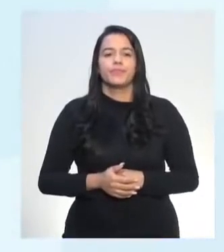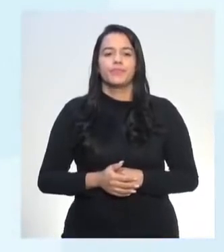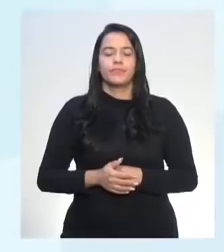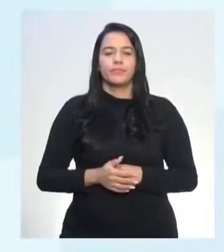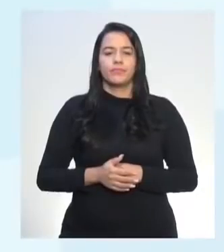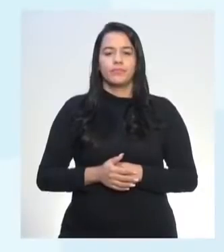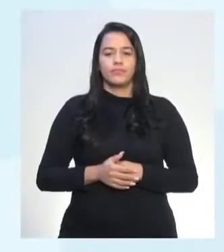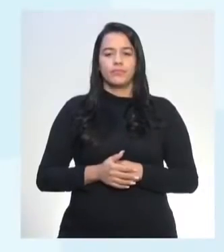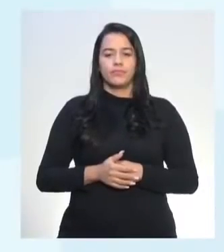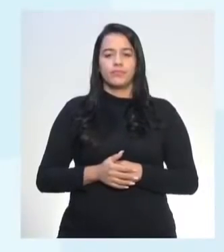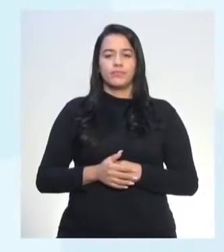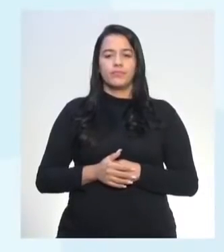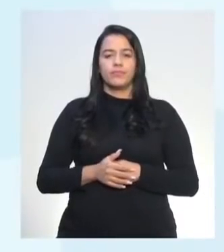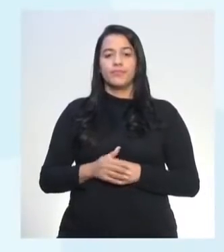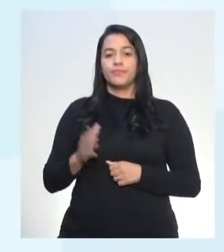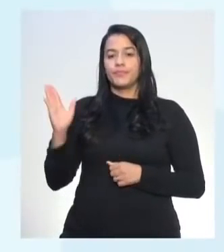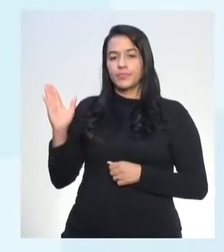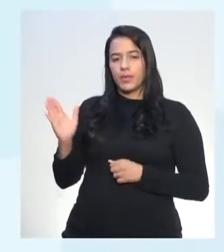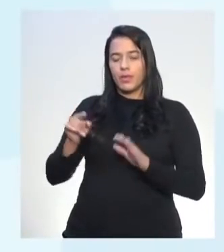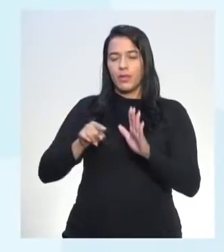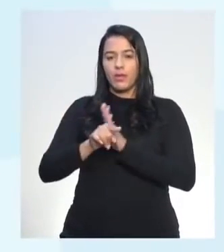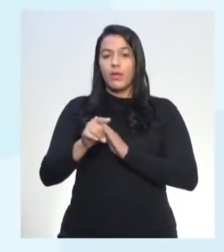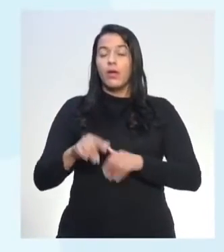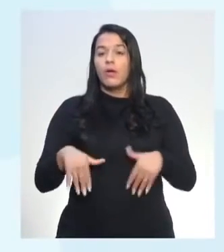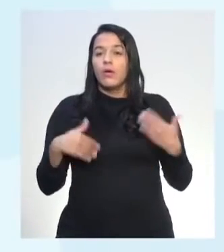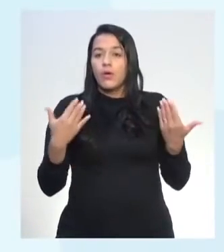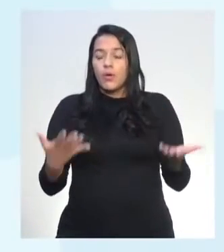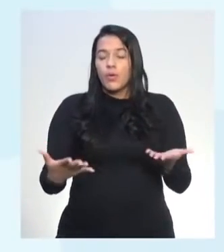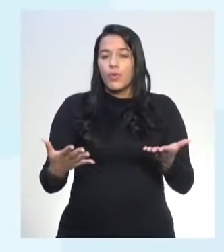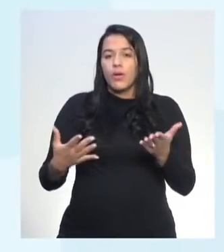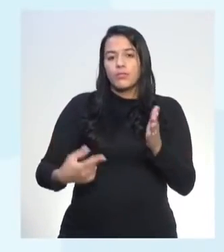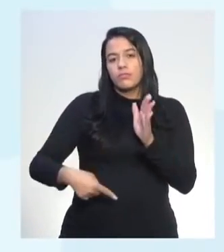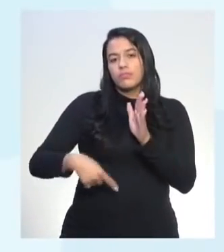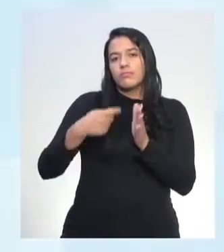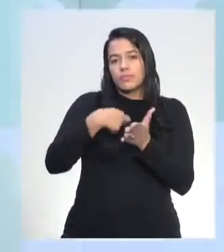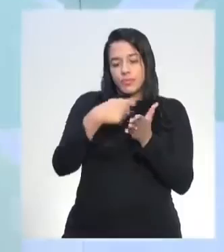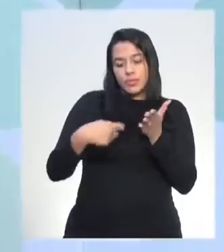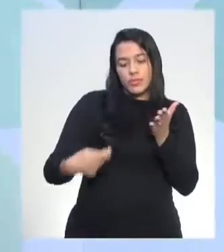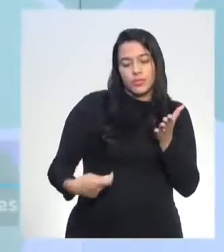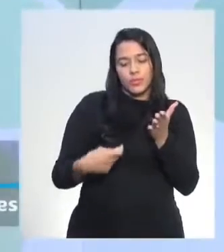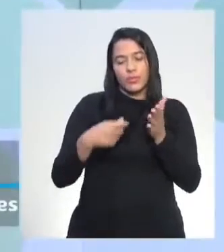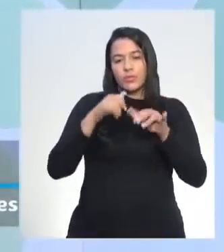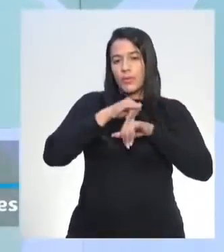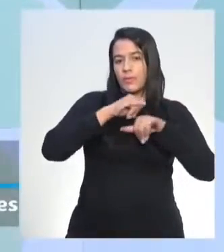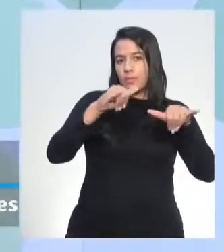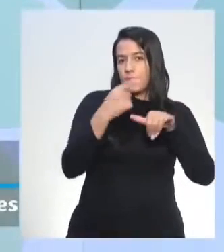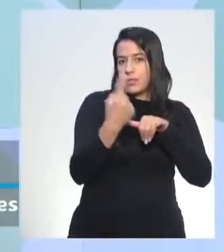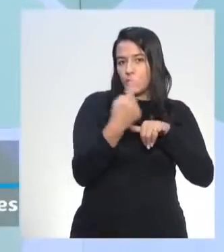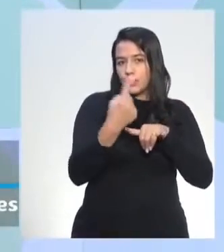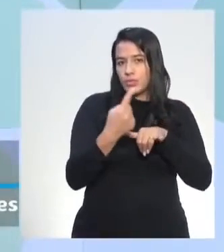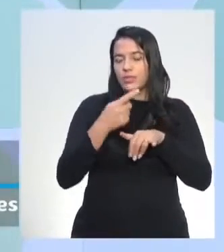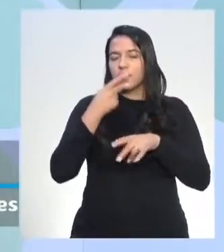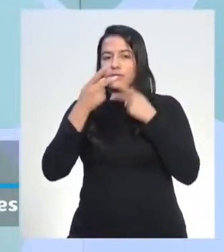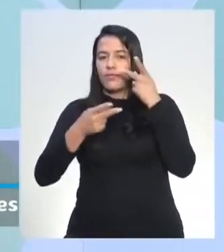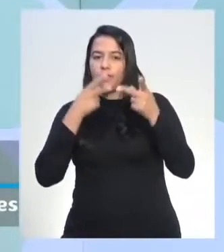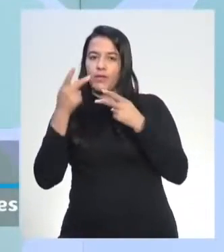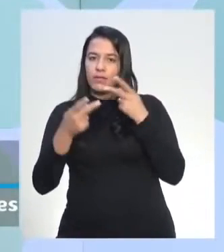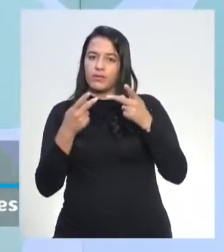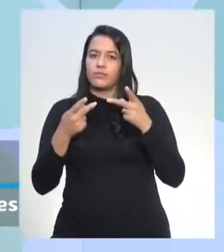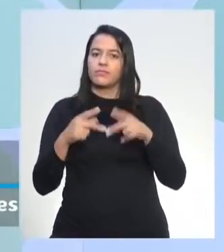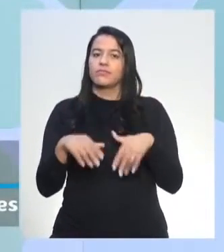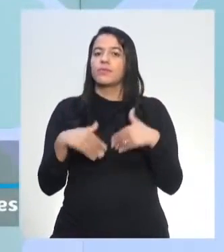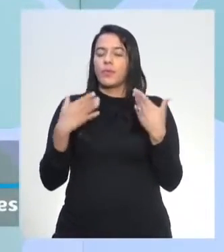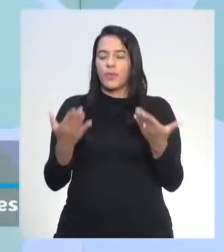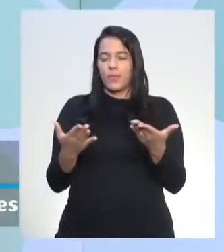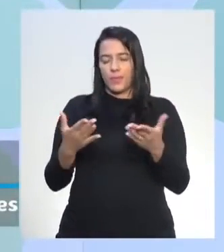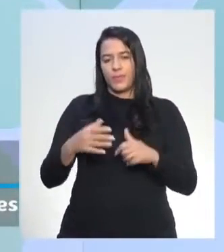Vamos lá. Quais escritores são citados na primeira notícia? Então, é aquela que eu estava titubeando também aqui, né, quando eu fui falar o